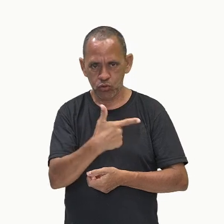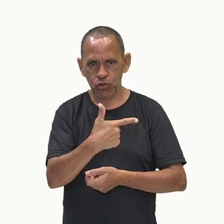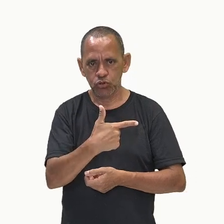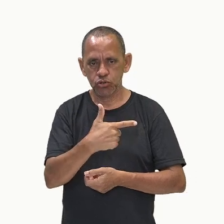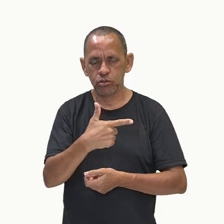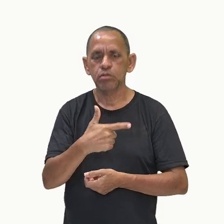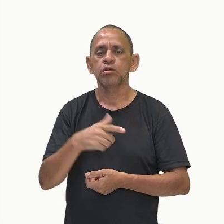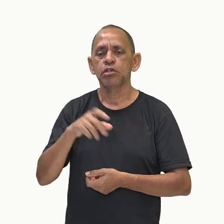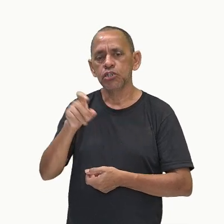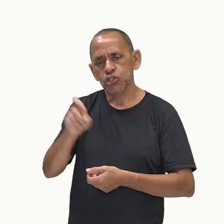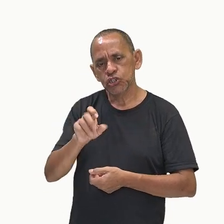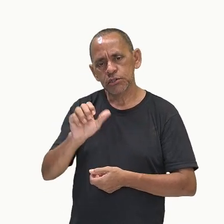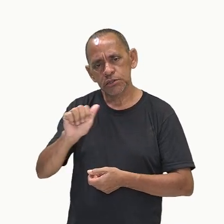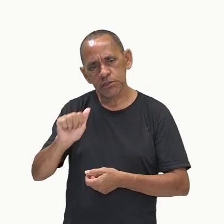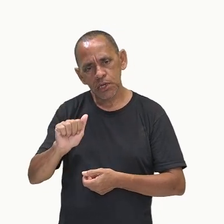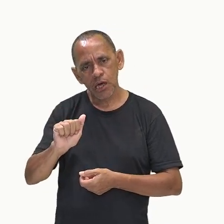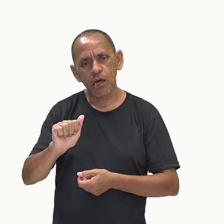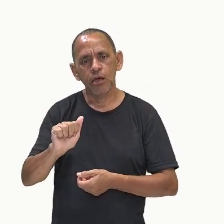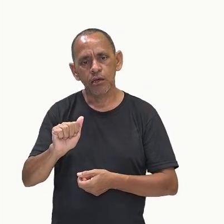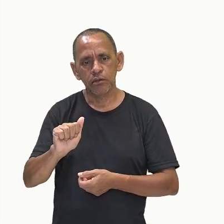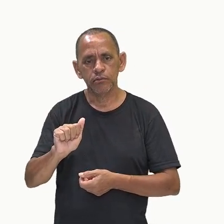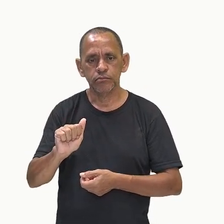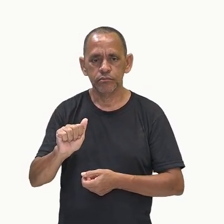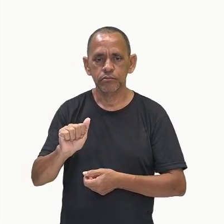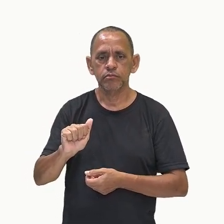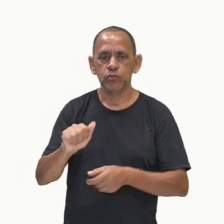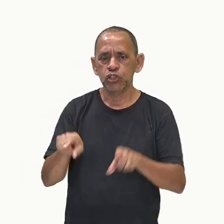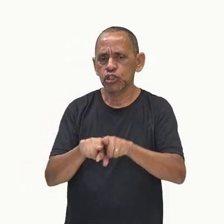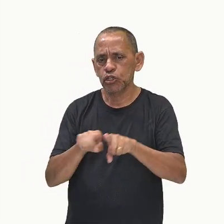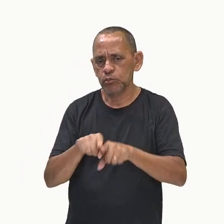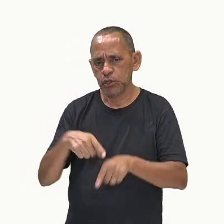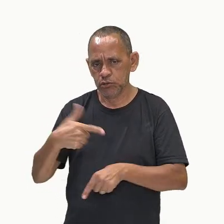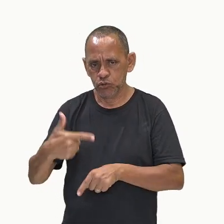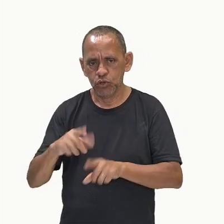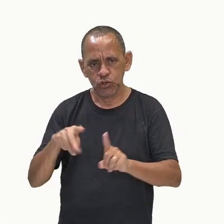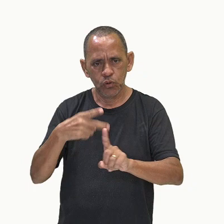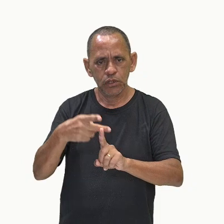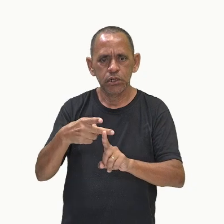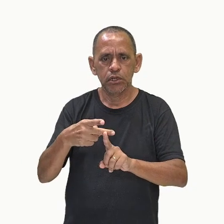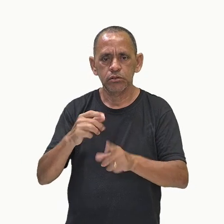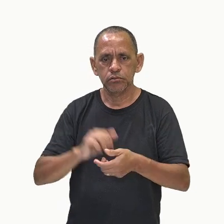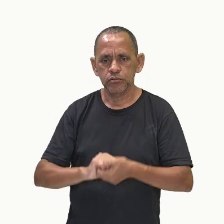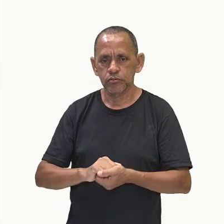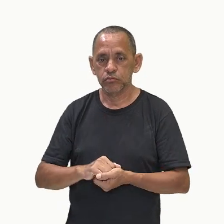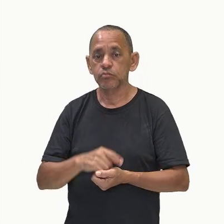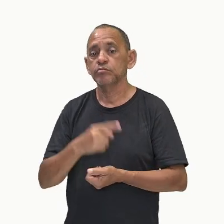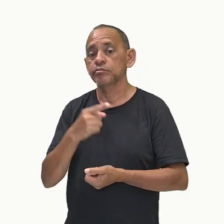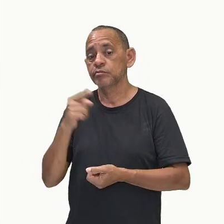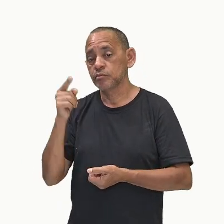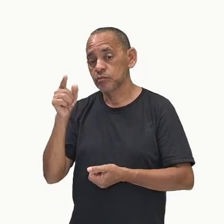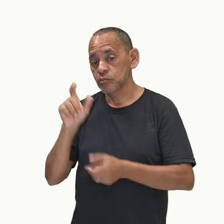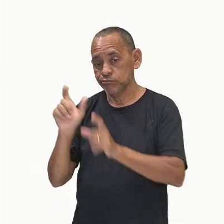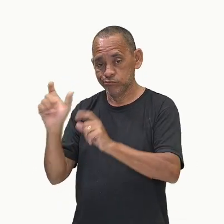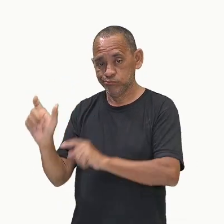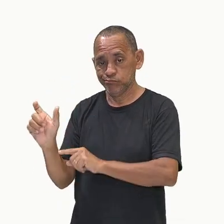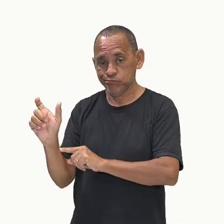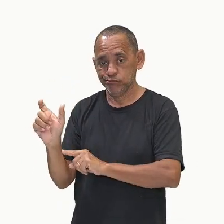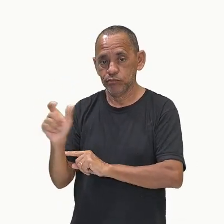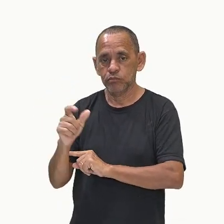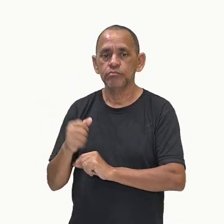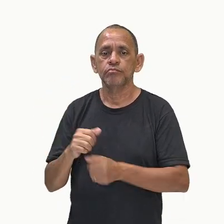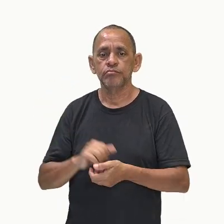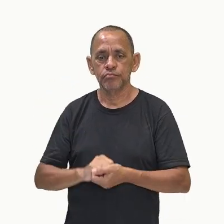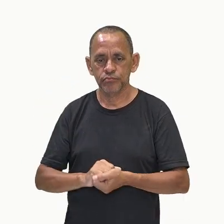2. Então, eu vou ter 2 menos 2 elevado ao quadrado. Perfeito. Próximo. yb menos